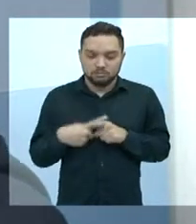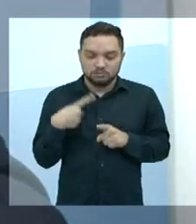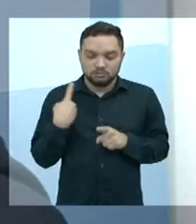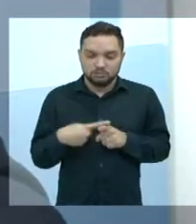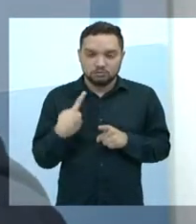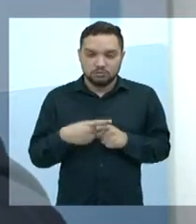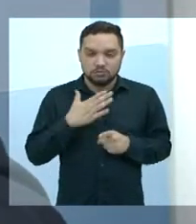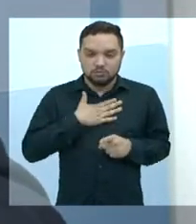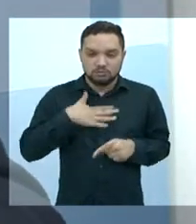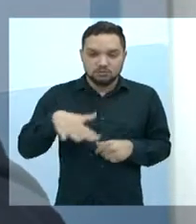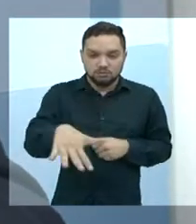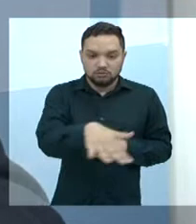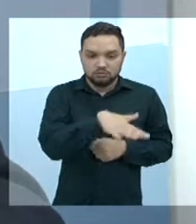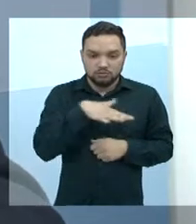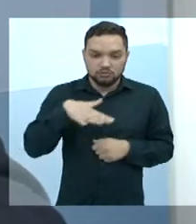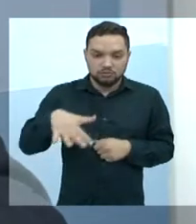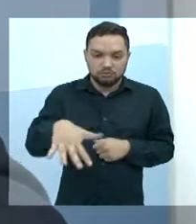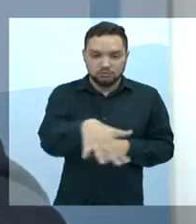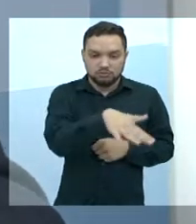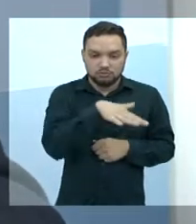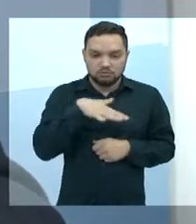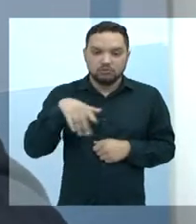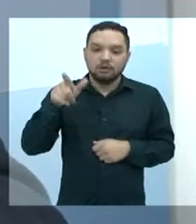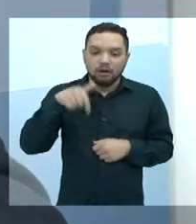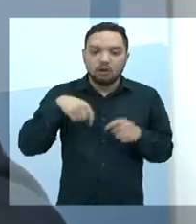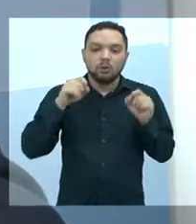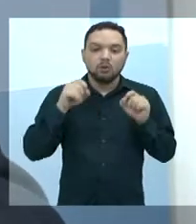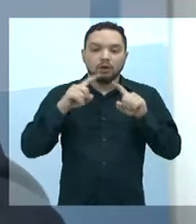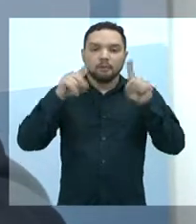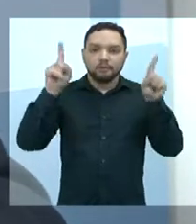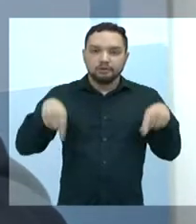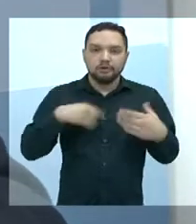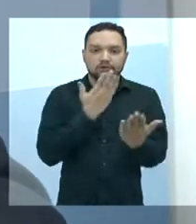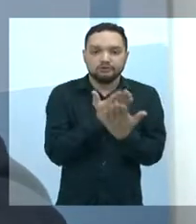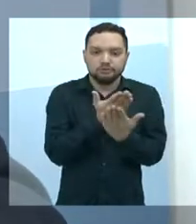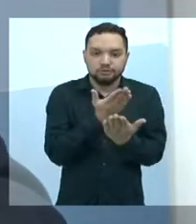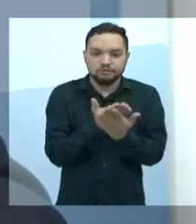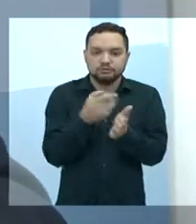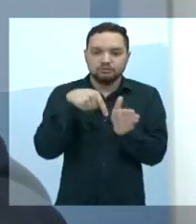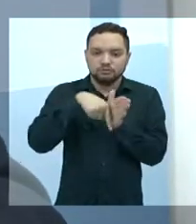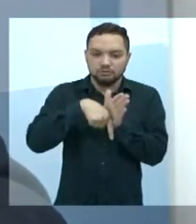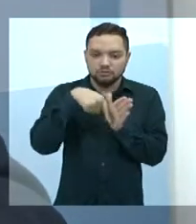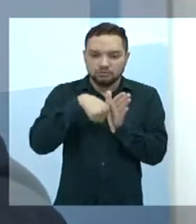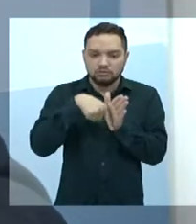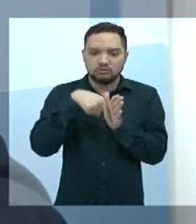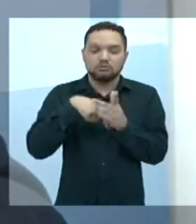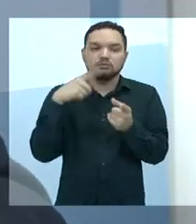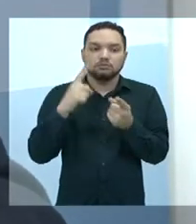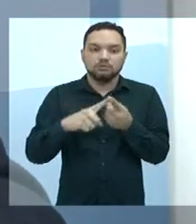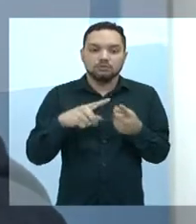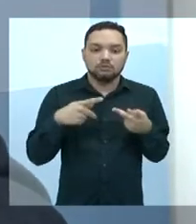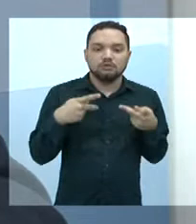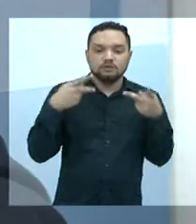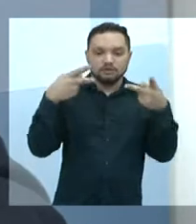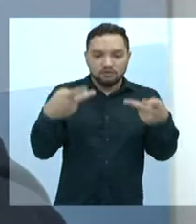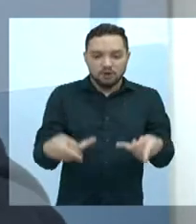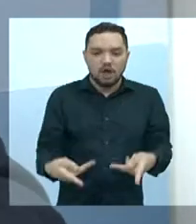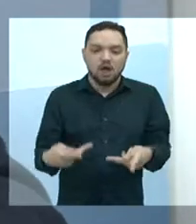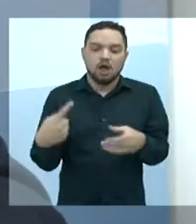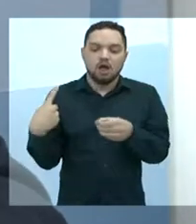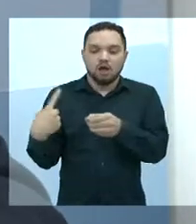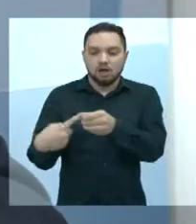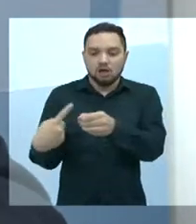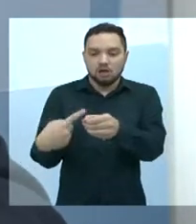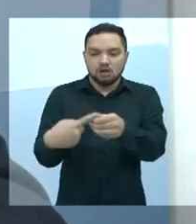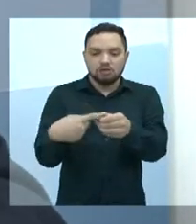a minha área era projetos, era estudos, era visitar um município, uma localidade que